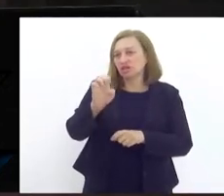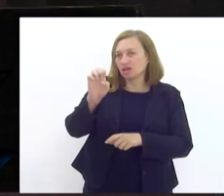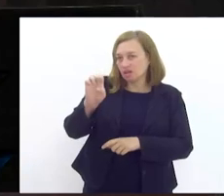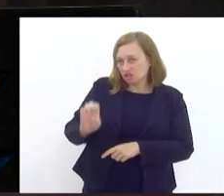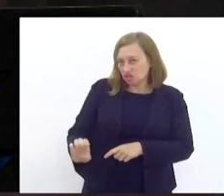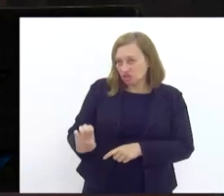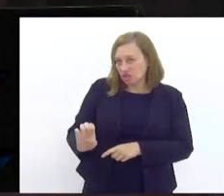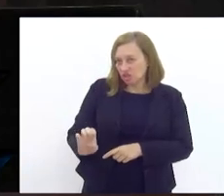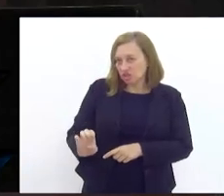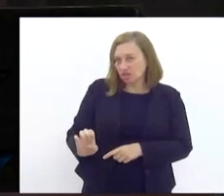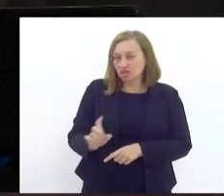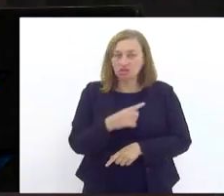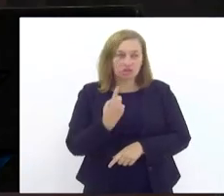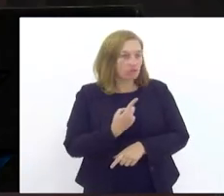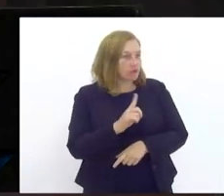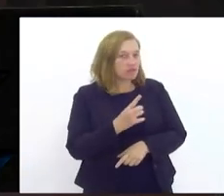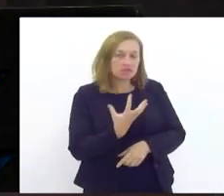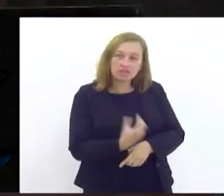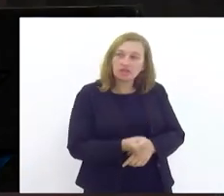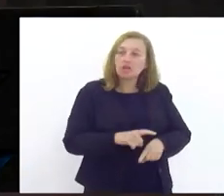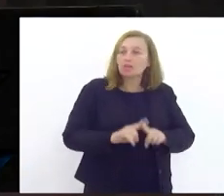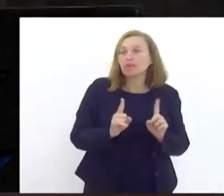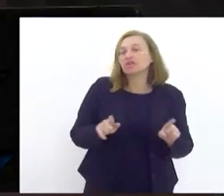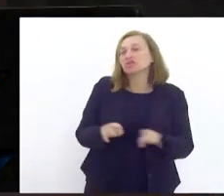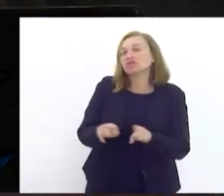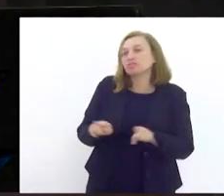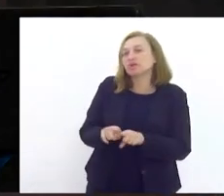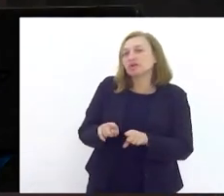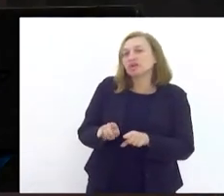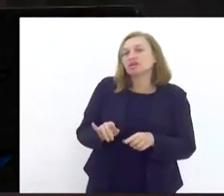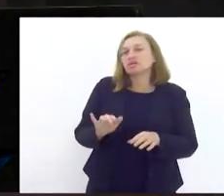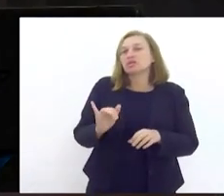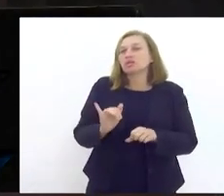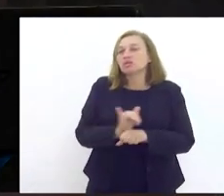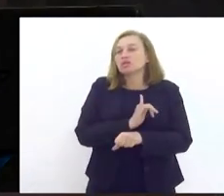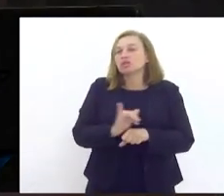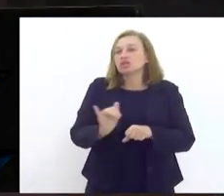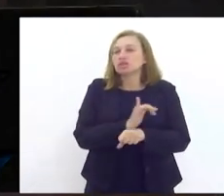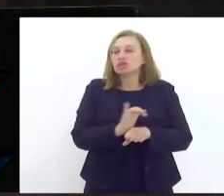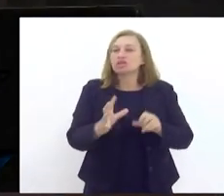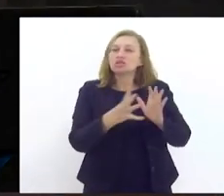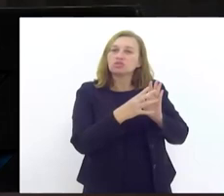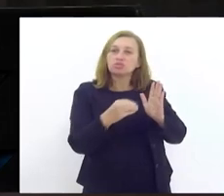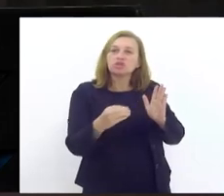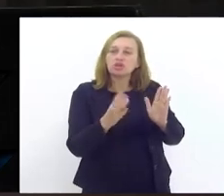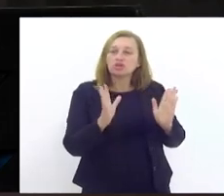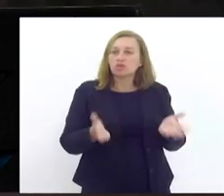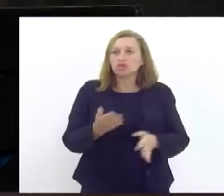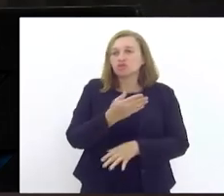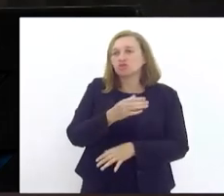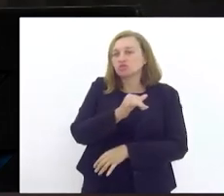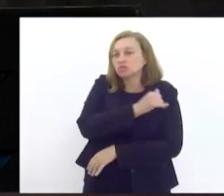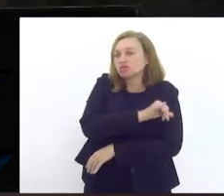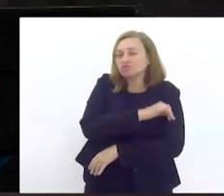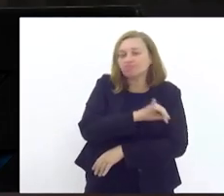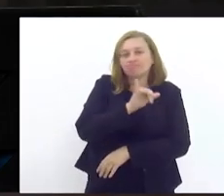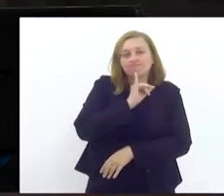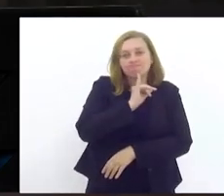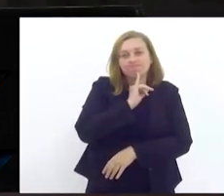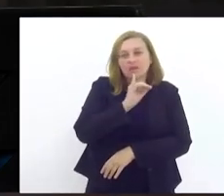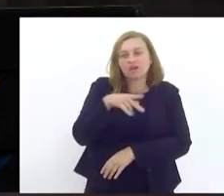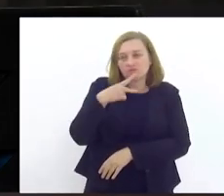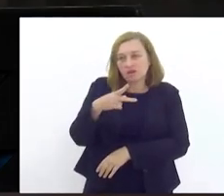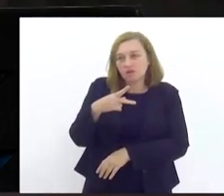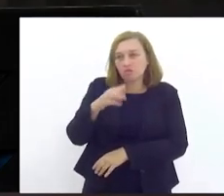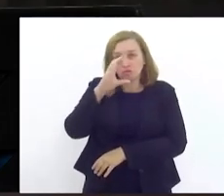refutamos mas também uma alternativa esse modelo colocado no Rio de Janeiro hoje que infelizmente falo